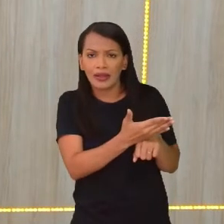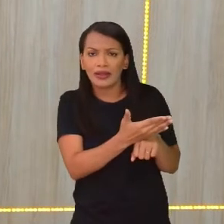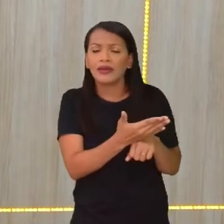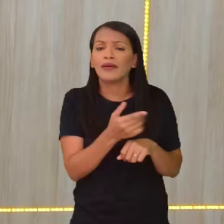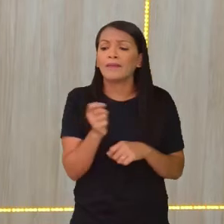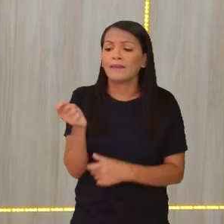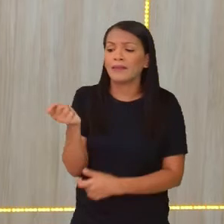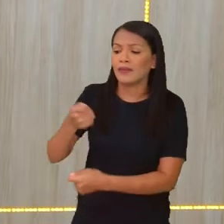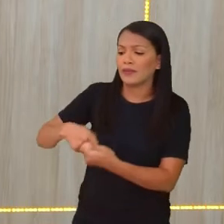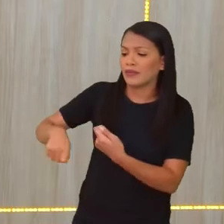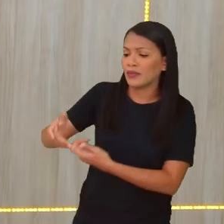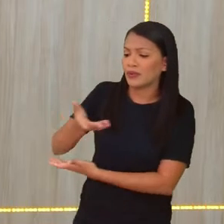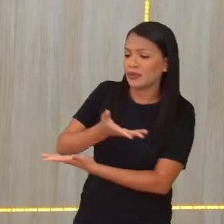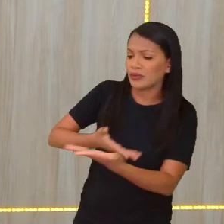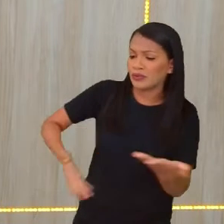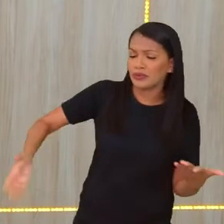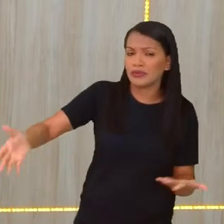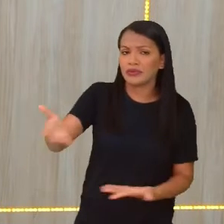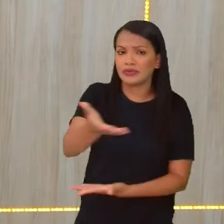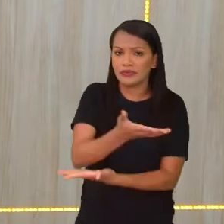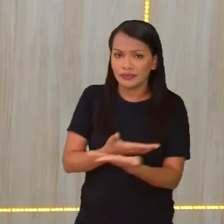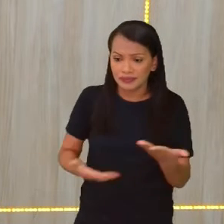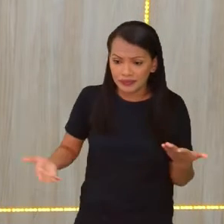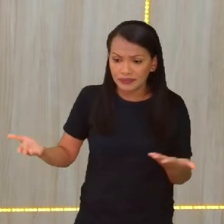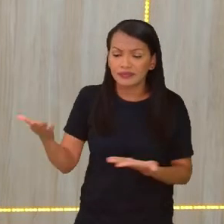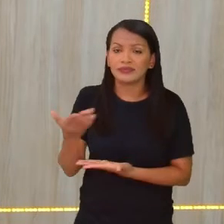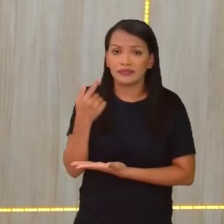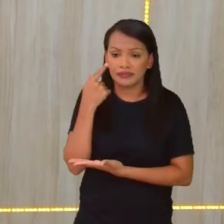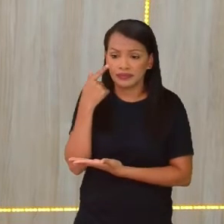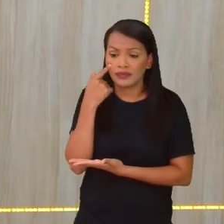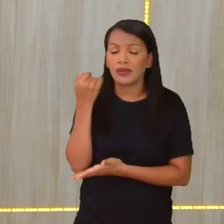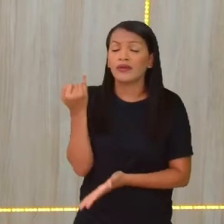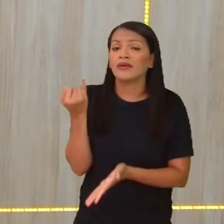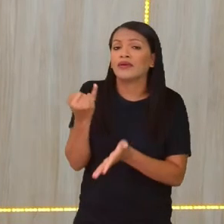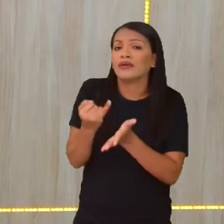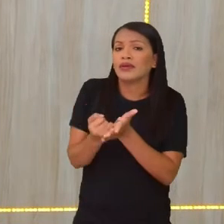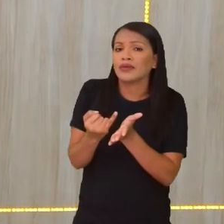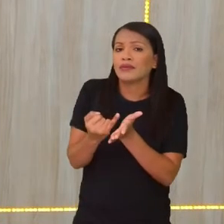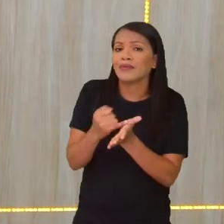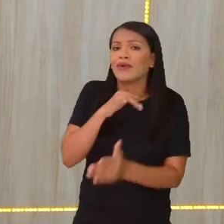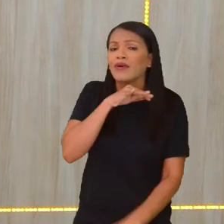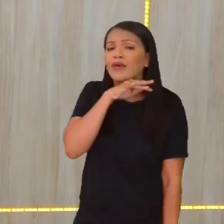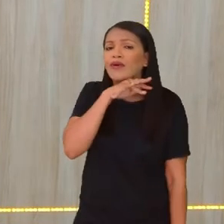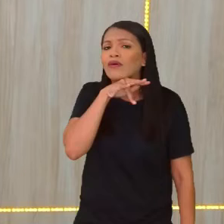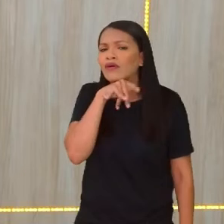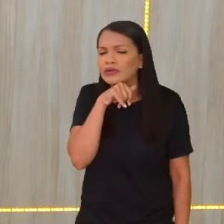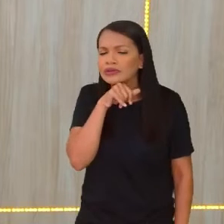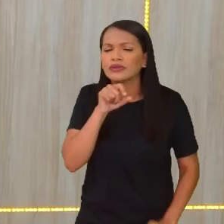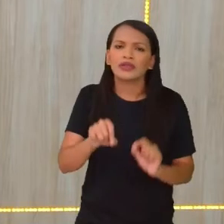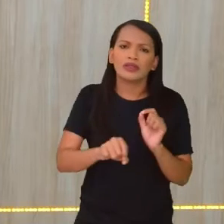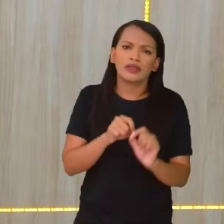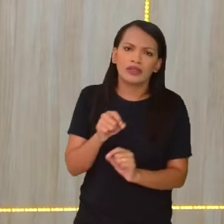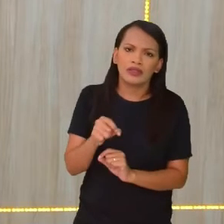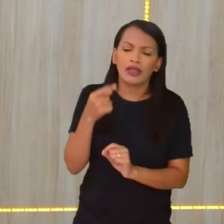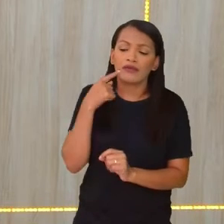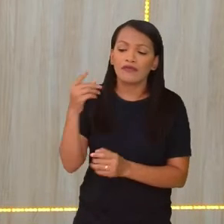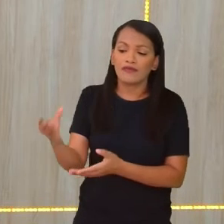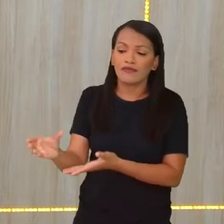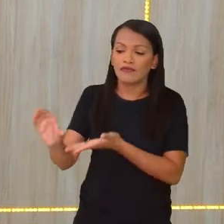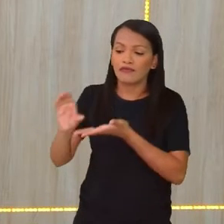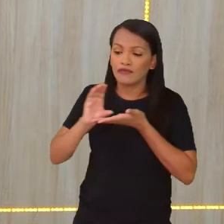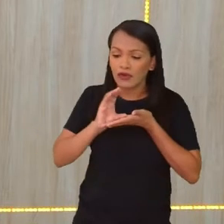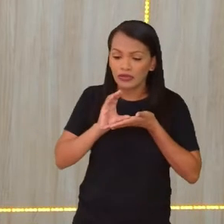país, gerando, né, consumo, gerando e por tabela impostos que seriam retornados aí para o governo para